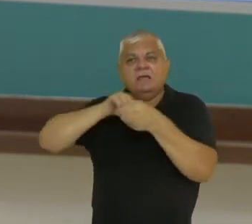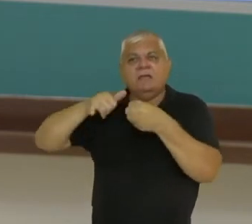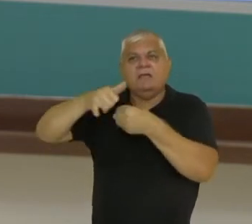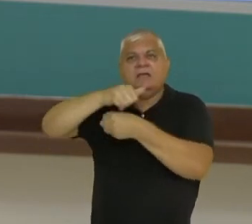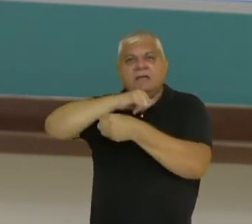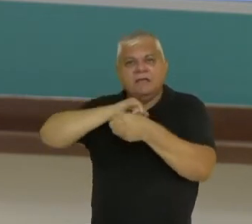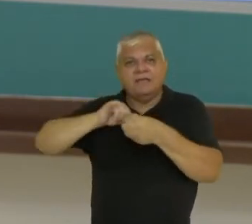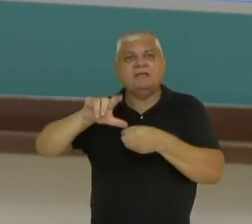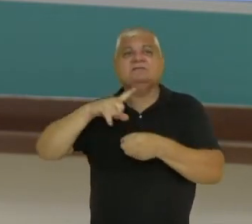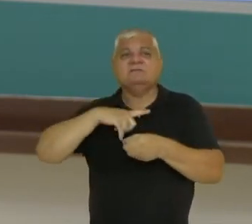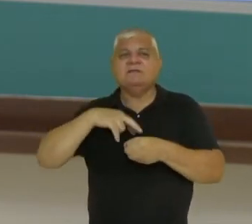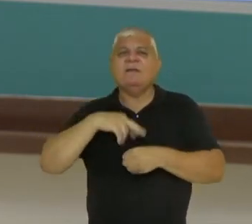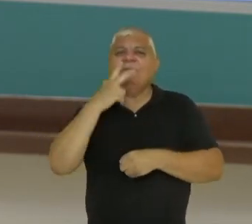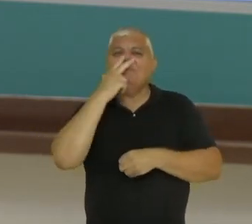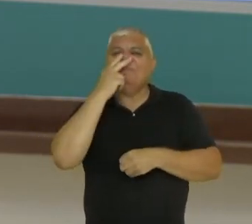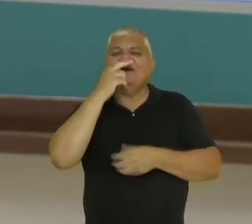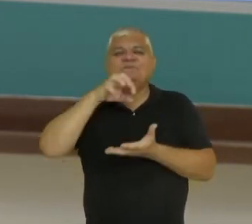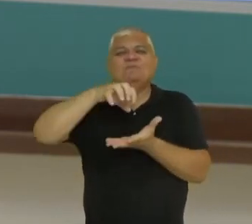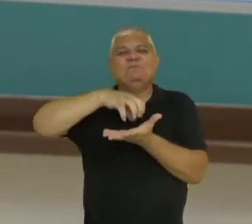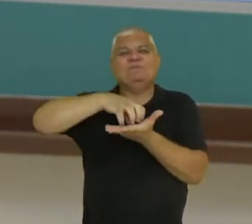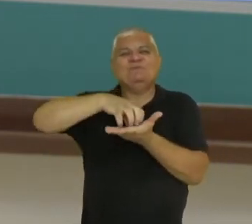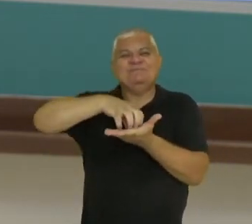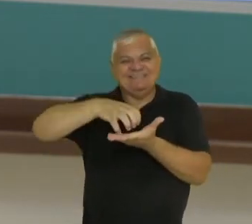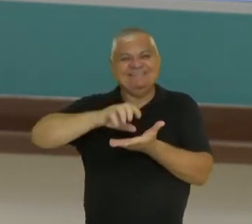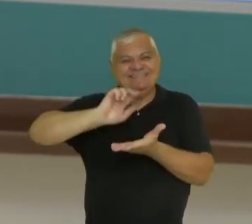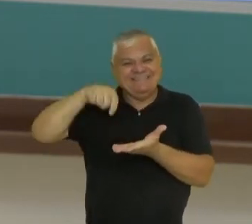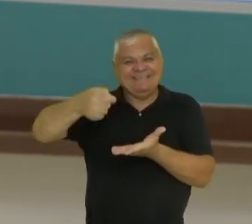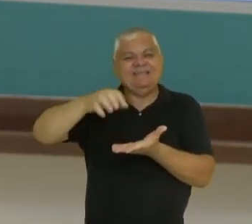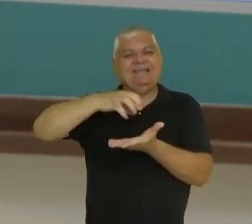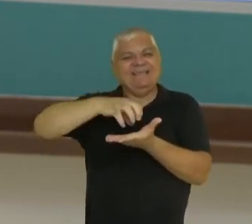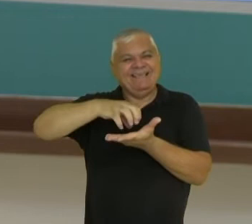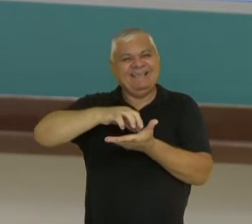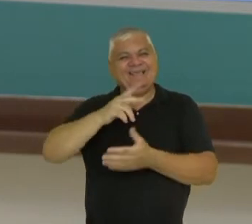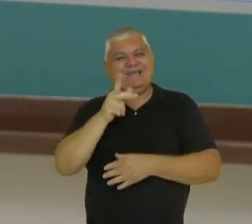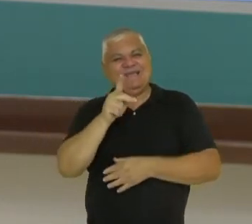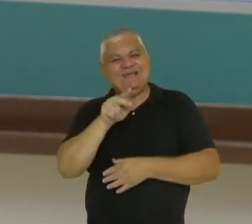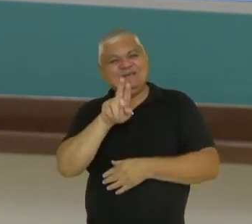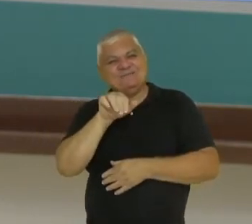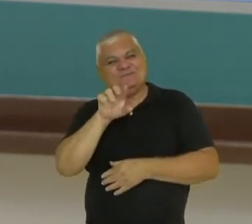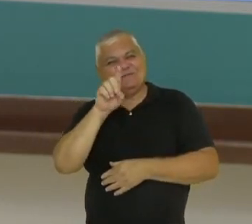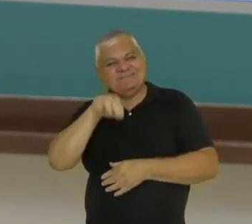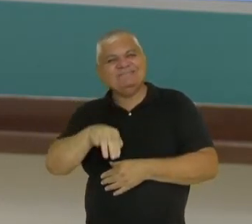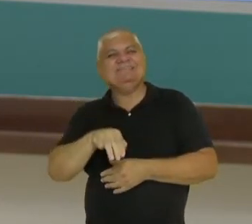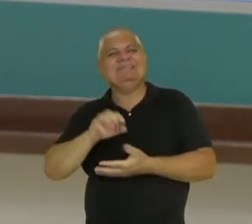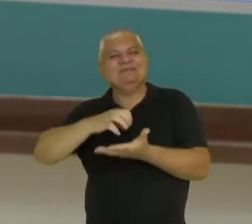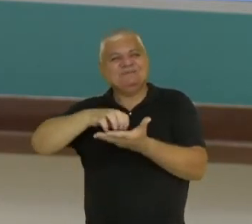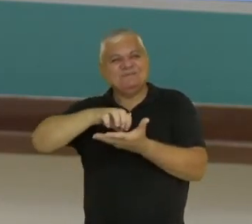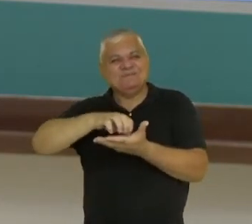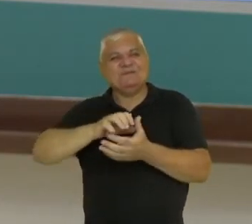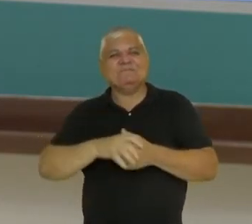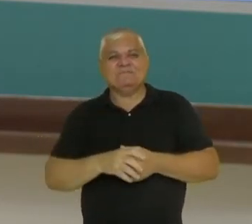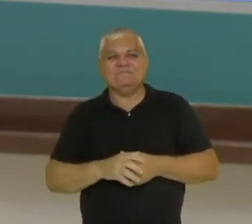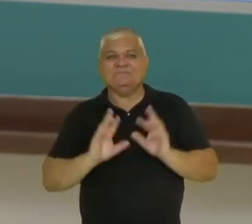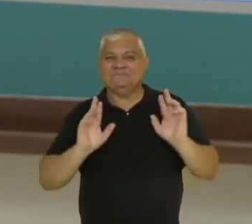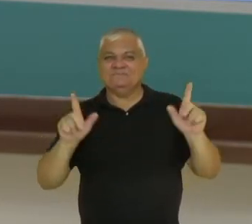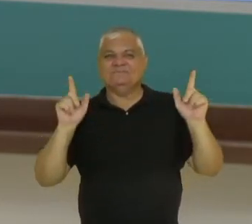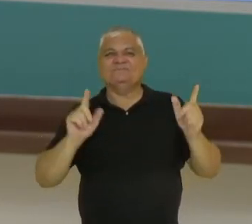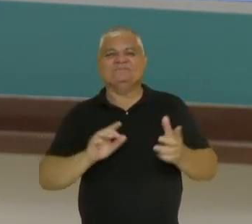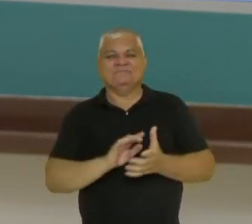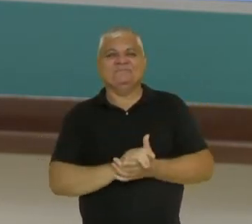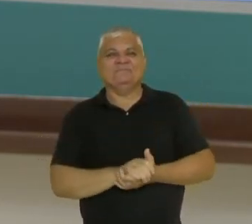pudim de passas. Teve aí uma grande, né, diferença de tempo aí entre o modelo do Dalton e o modelo do Thomson.